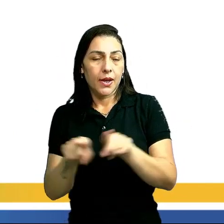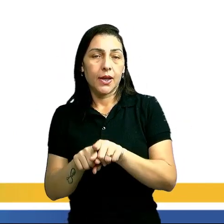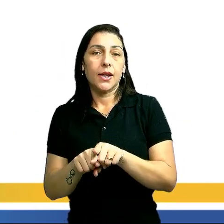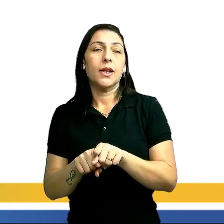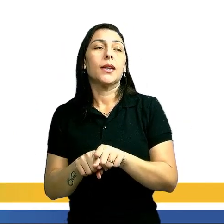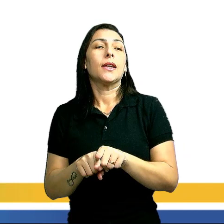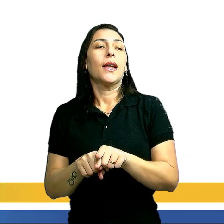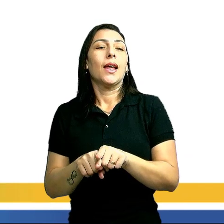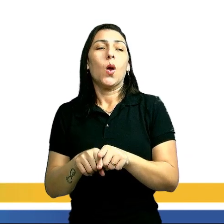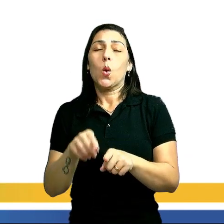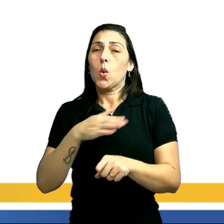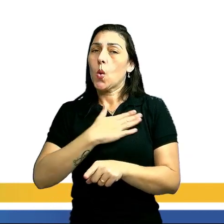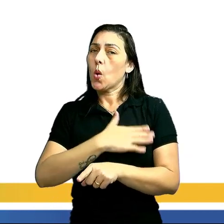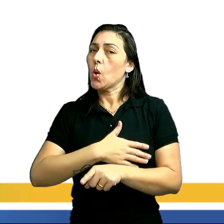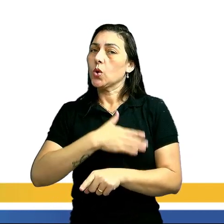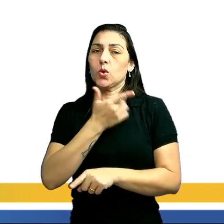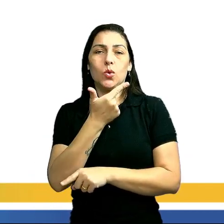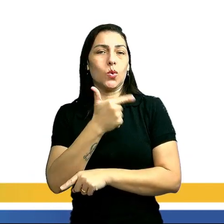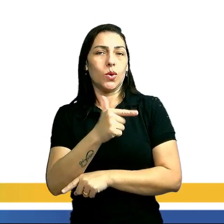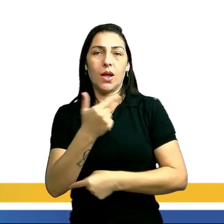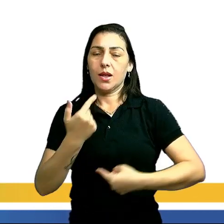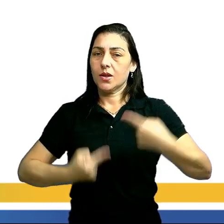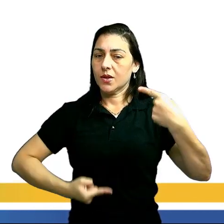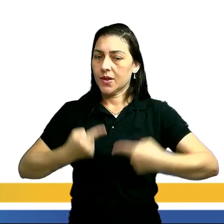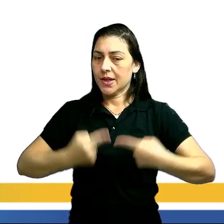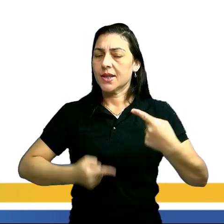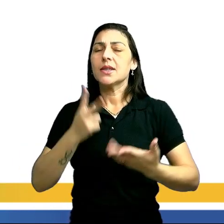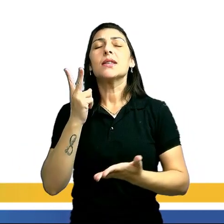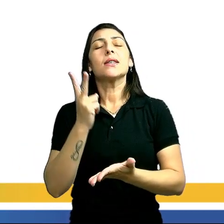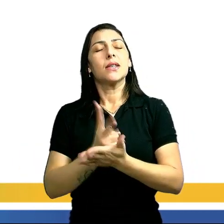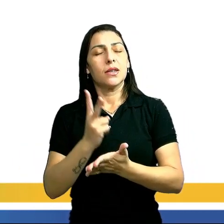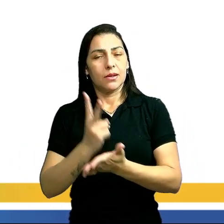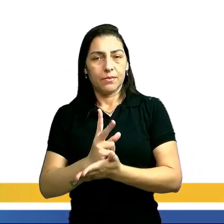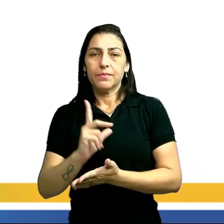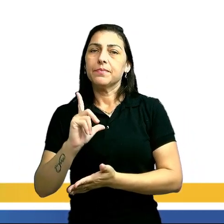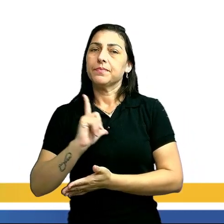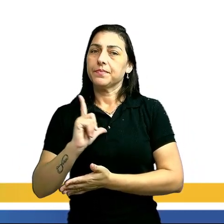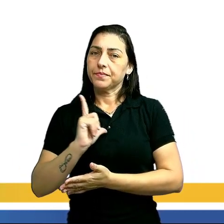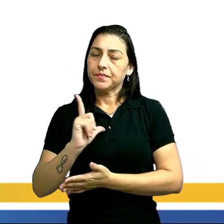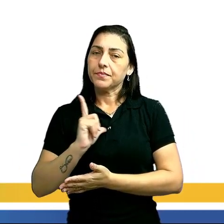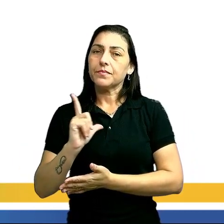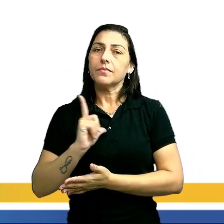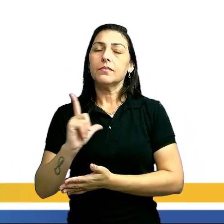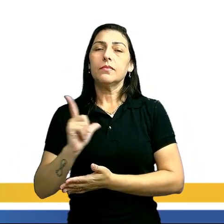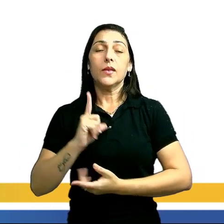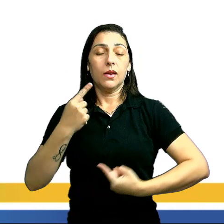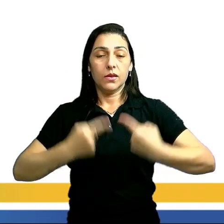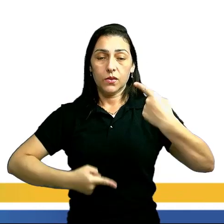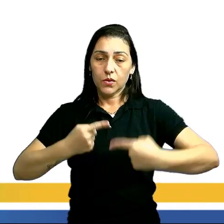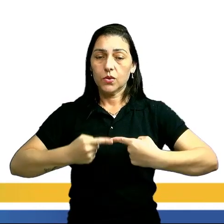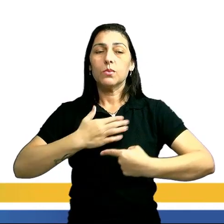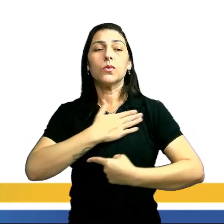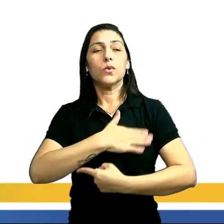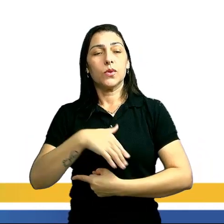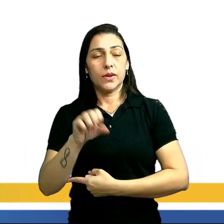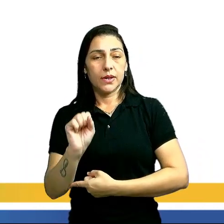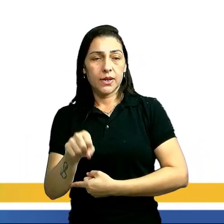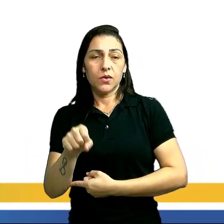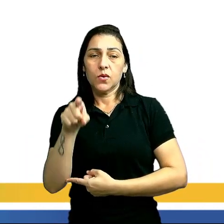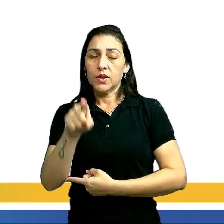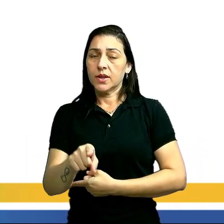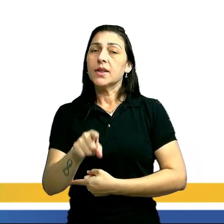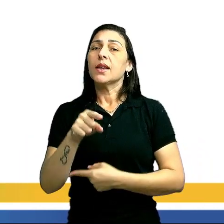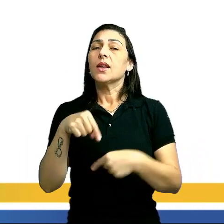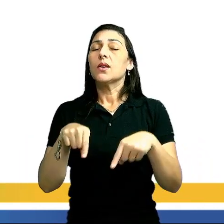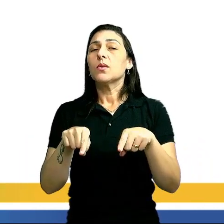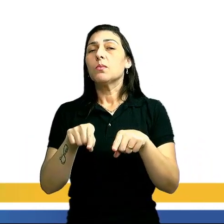do senso comum, gosto não se discute. Sempre existiu e sempre existirá uma discussão sobre o gosto. Quando você